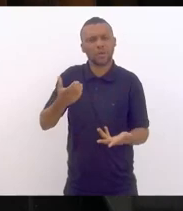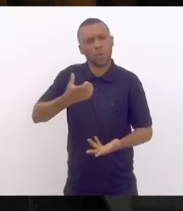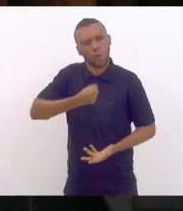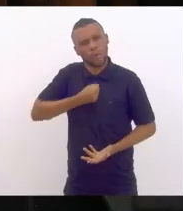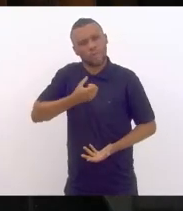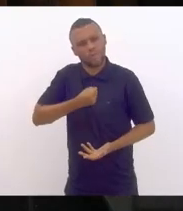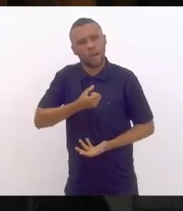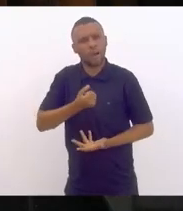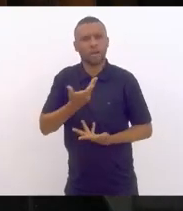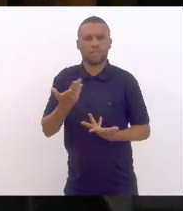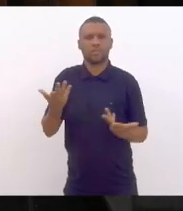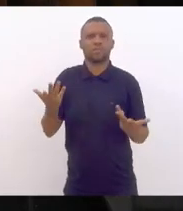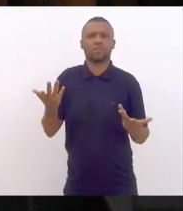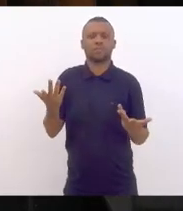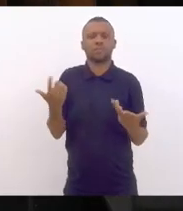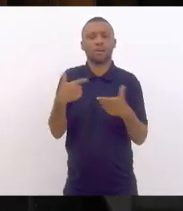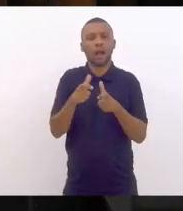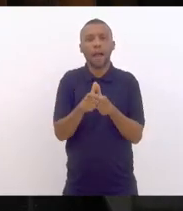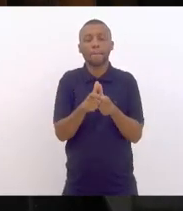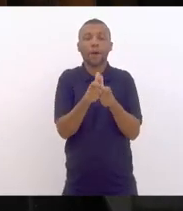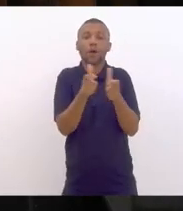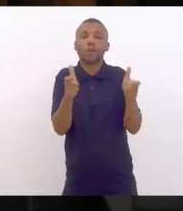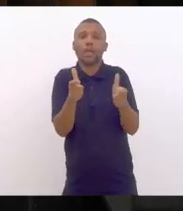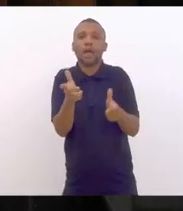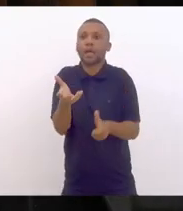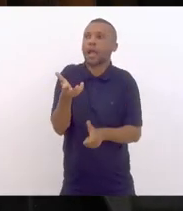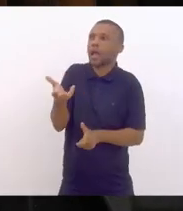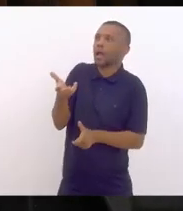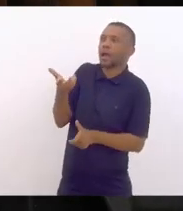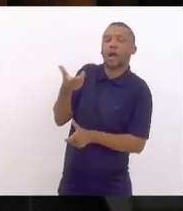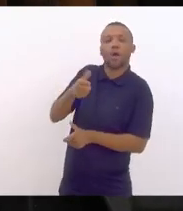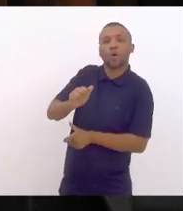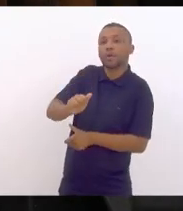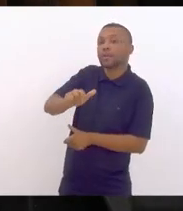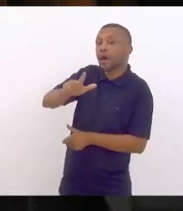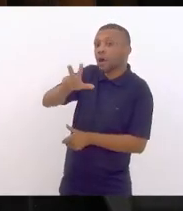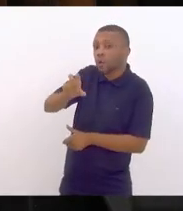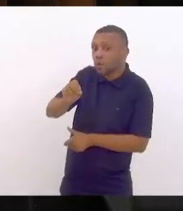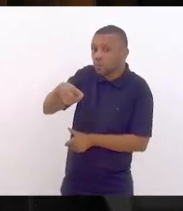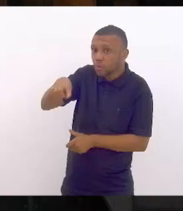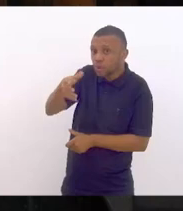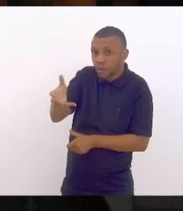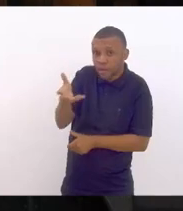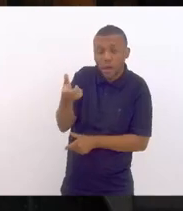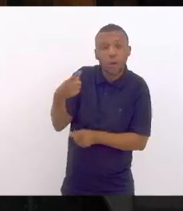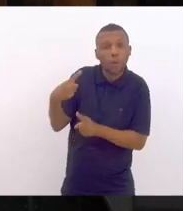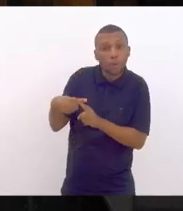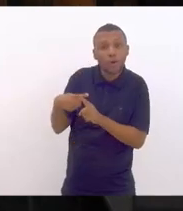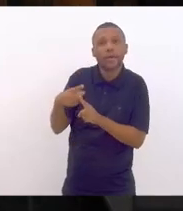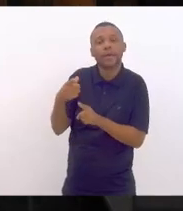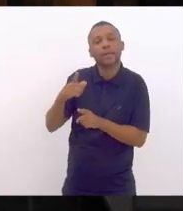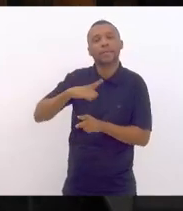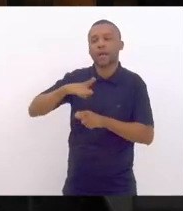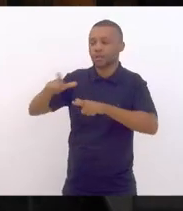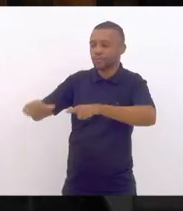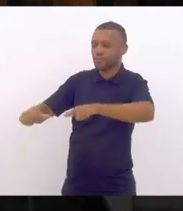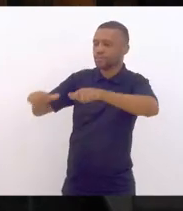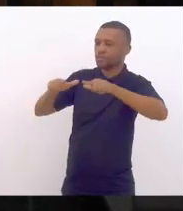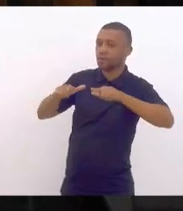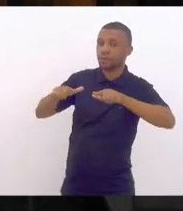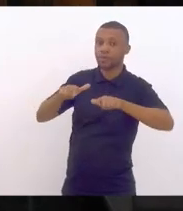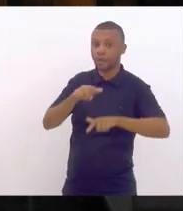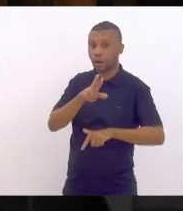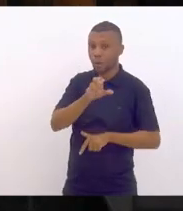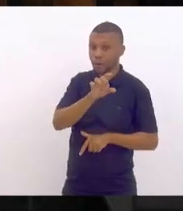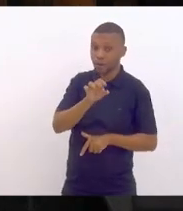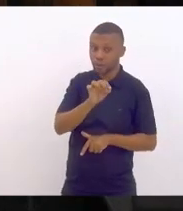e a grande maioria queria senhor presidente os alunos queriam porque passariam a ter seus diplomas não dá